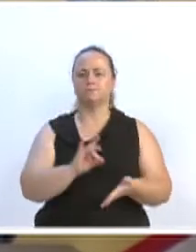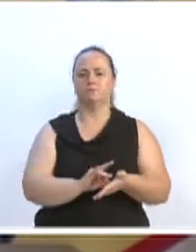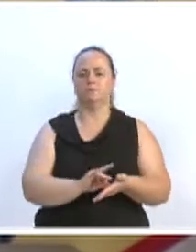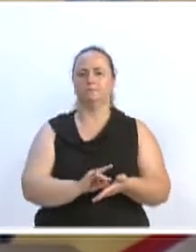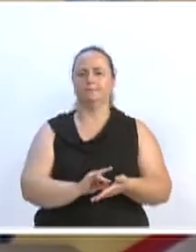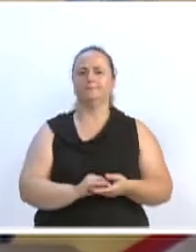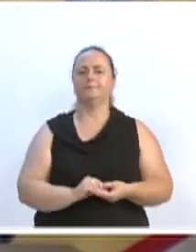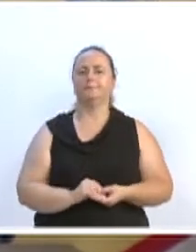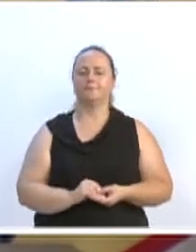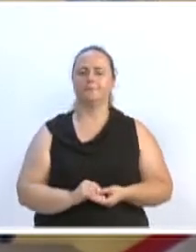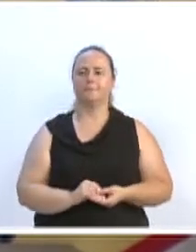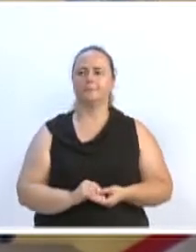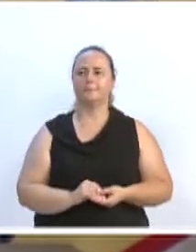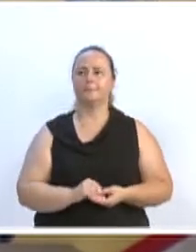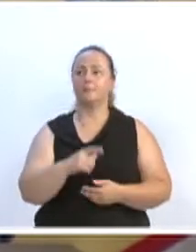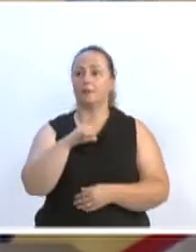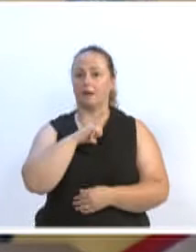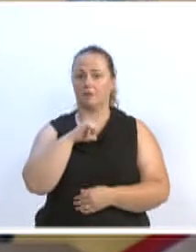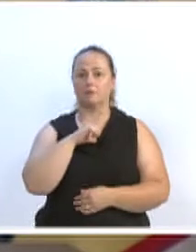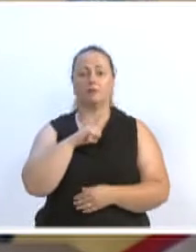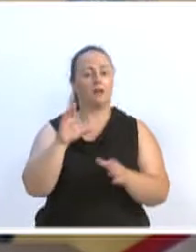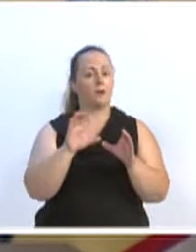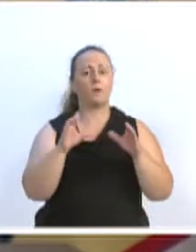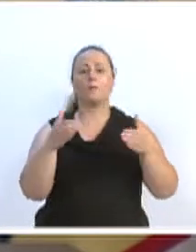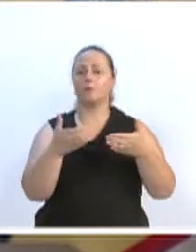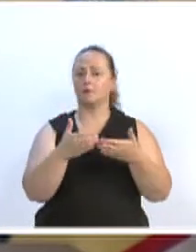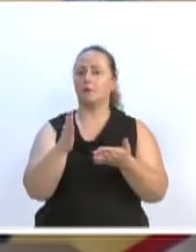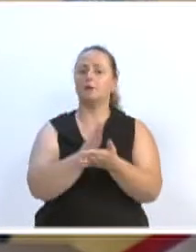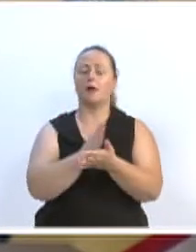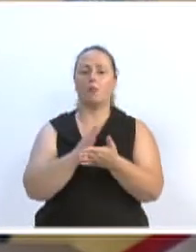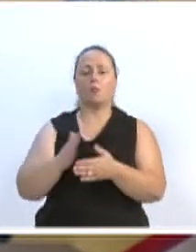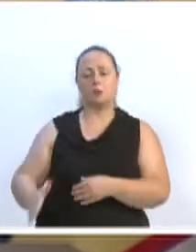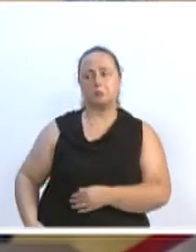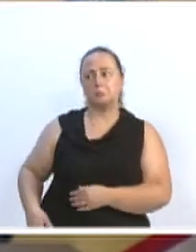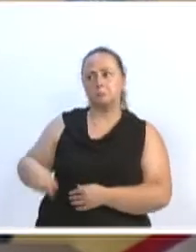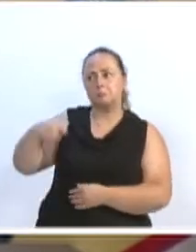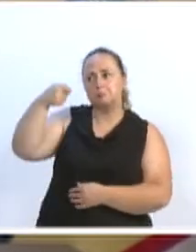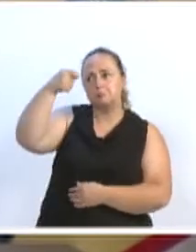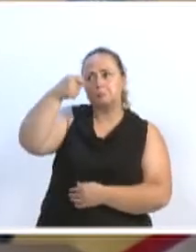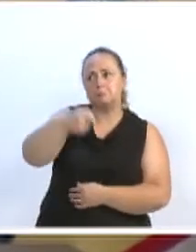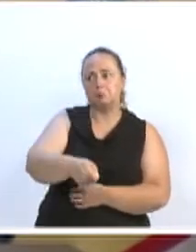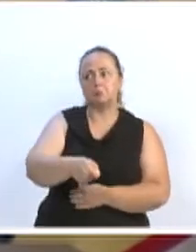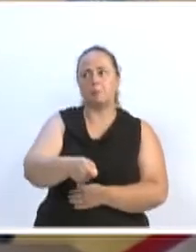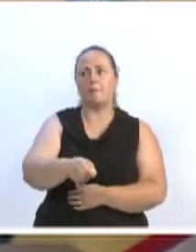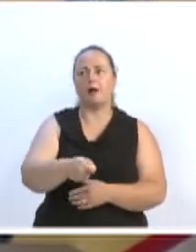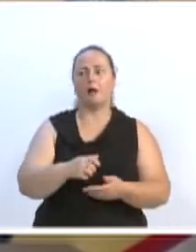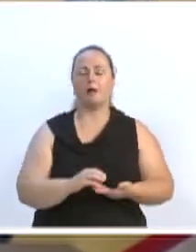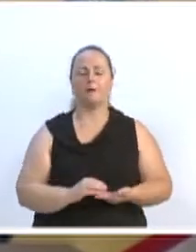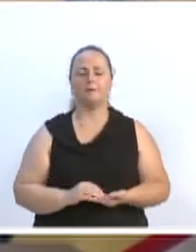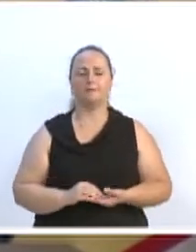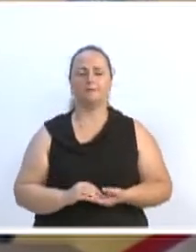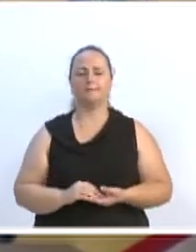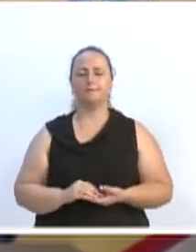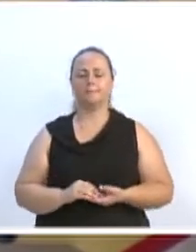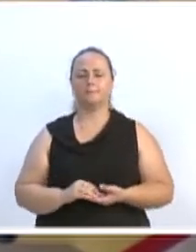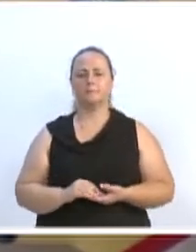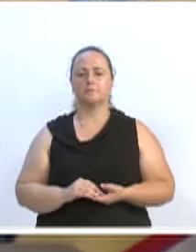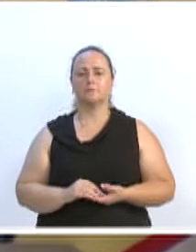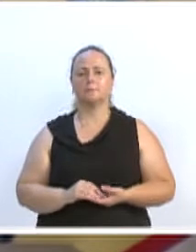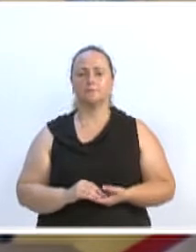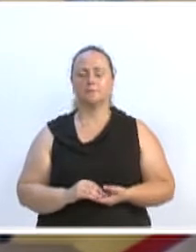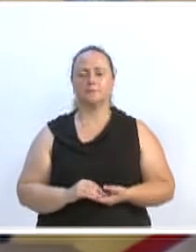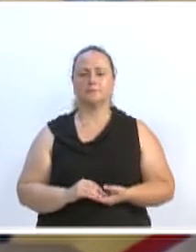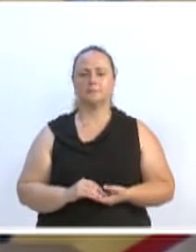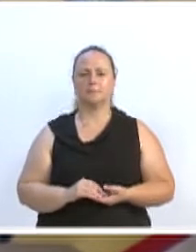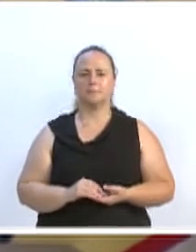e essas comunidades que querem por conta própria 13 estar fazendo a a sua pavimentação